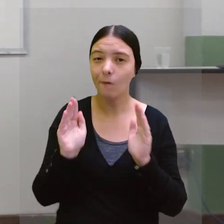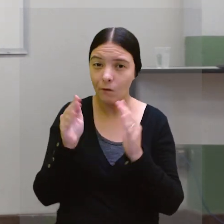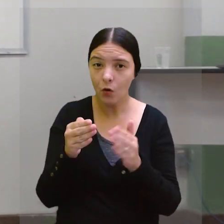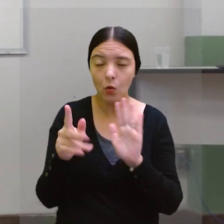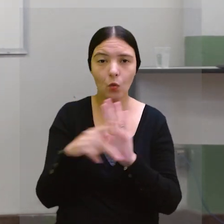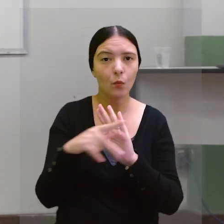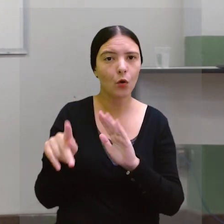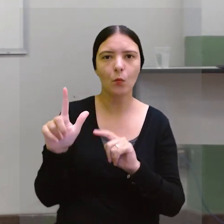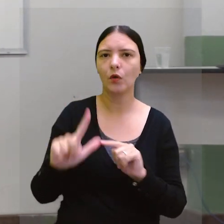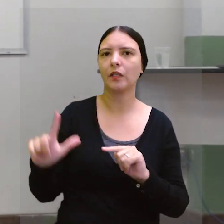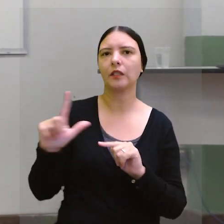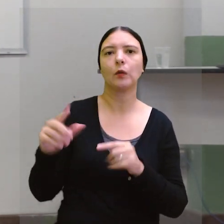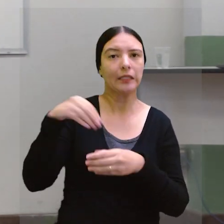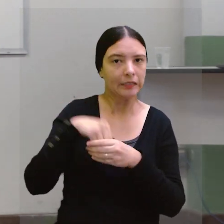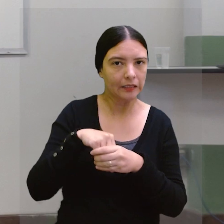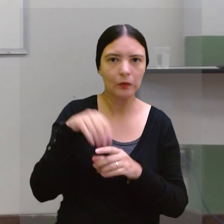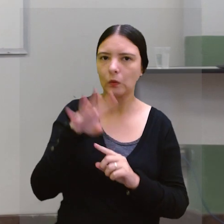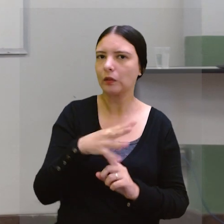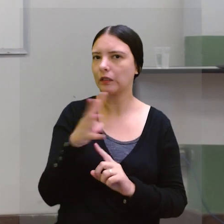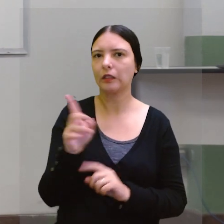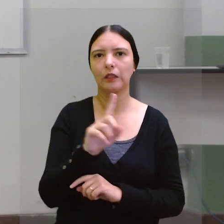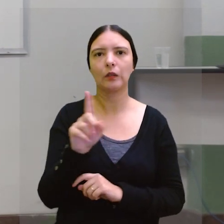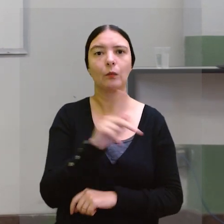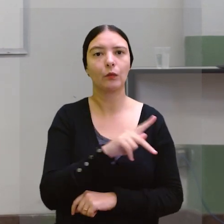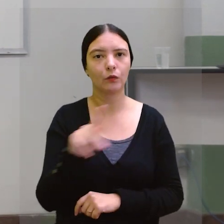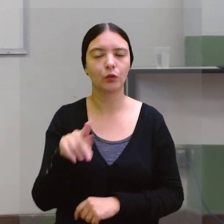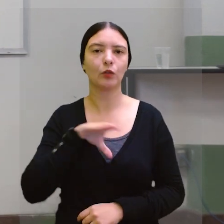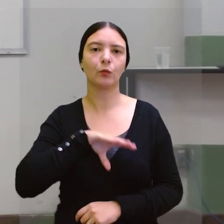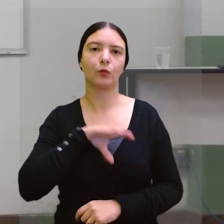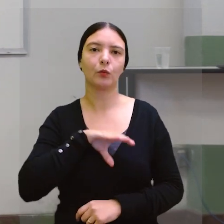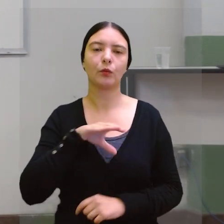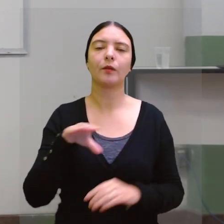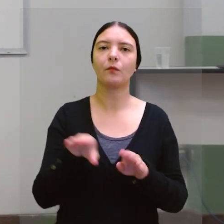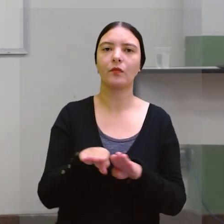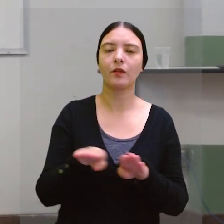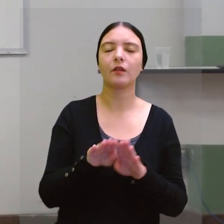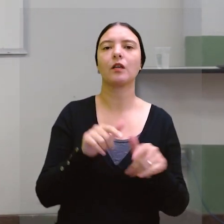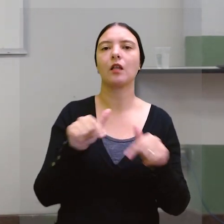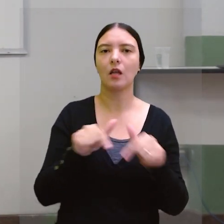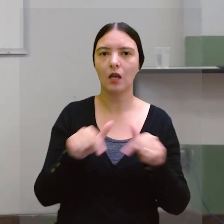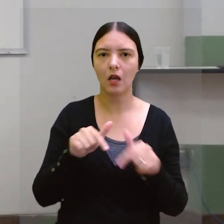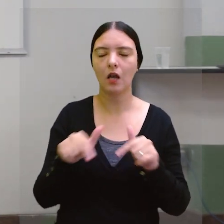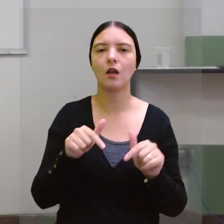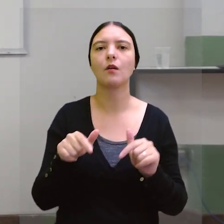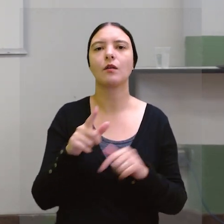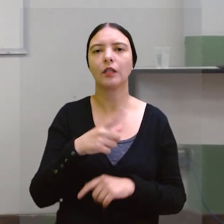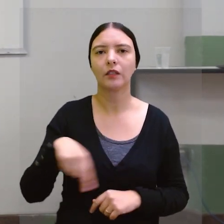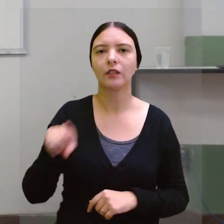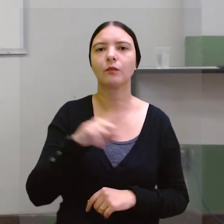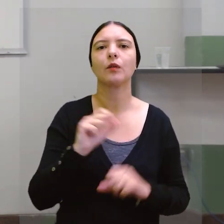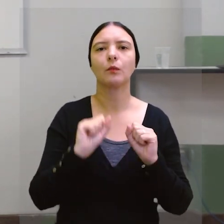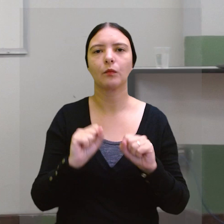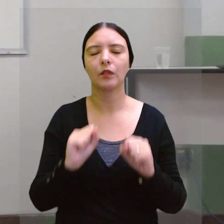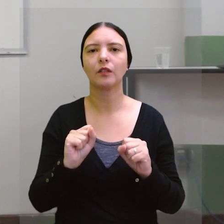de literatura na grade. A professora de português passa trabalhos para a gente fazer resumo de